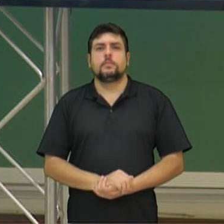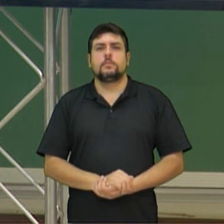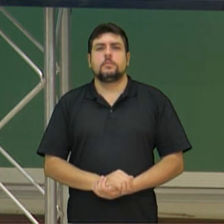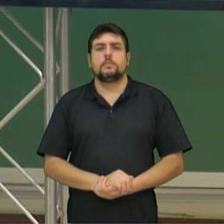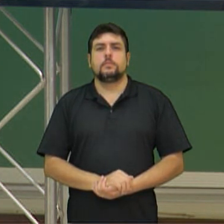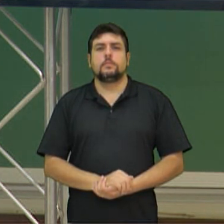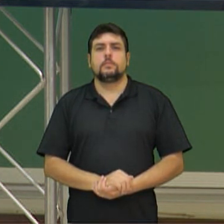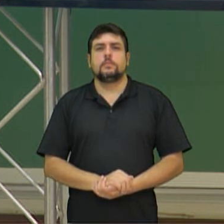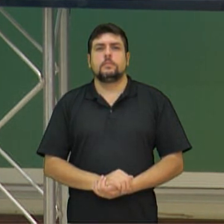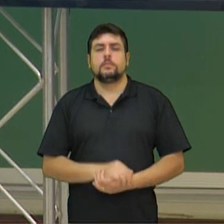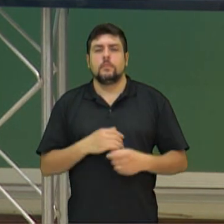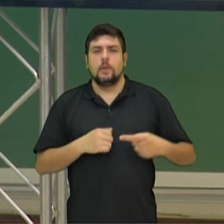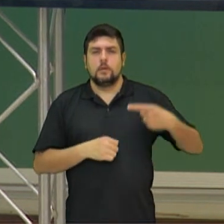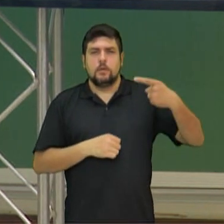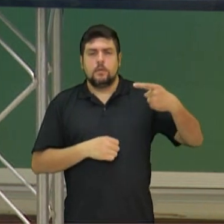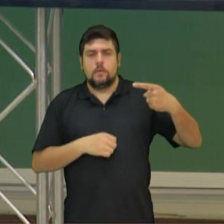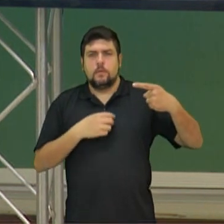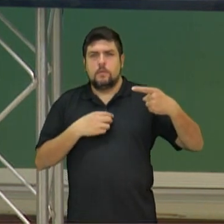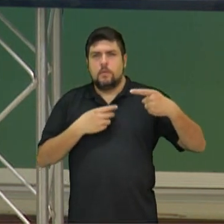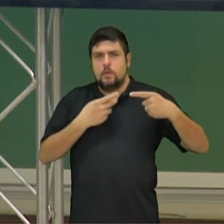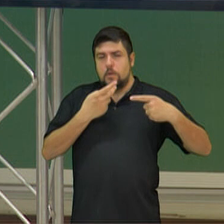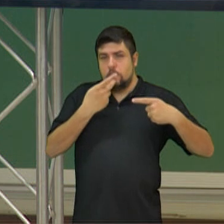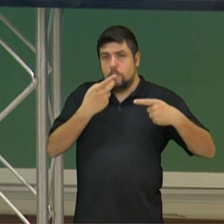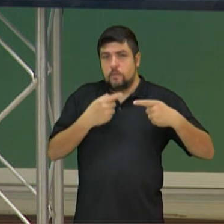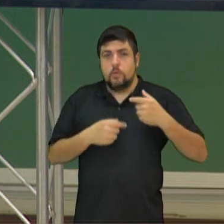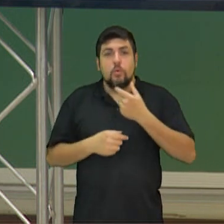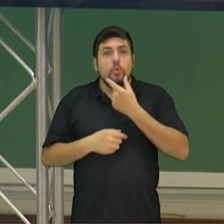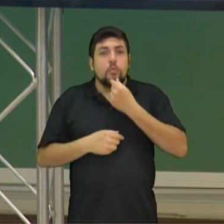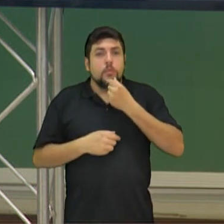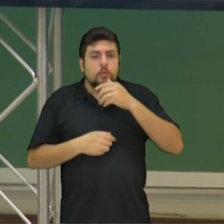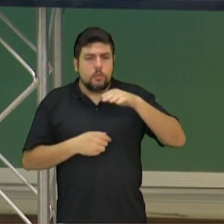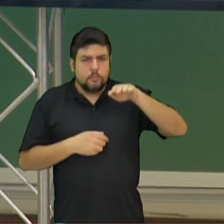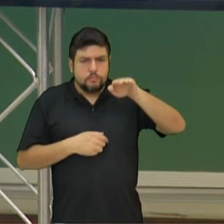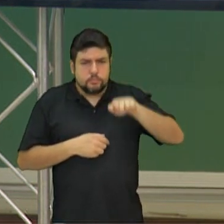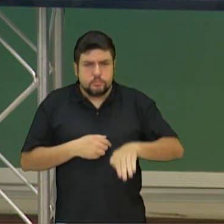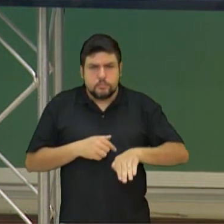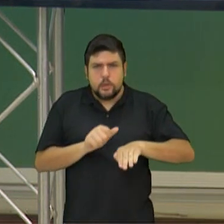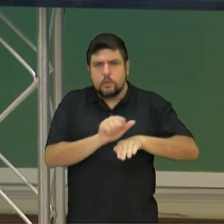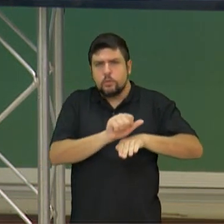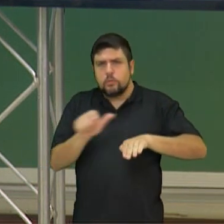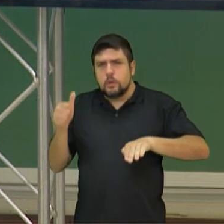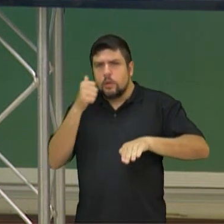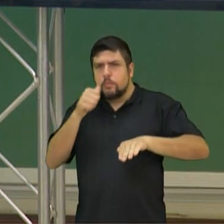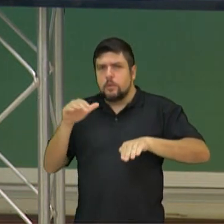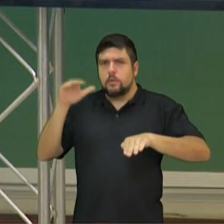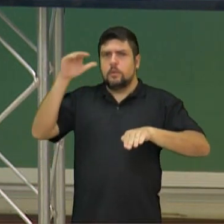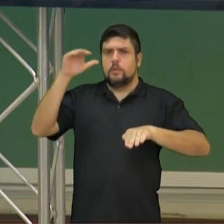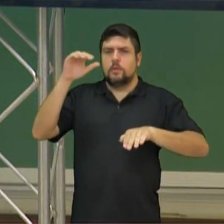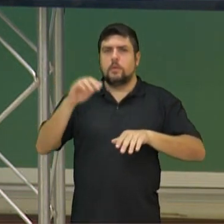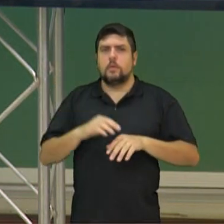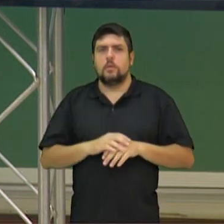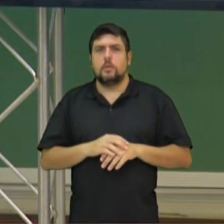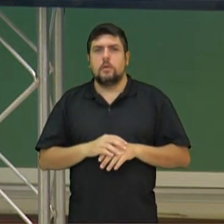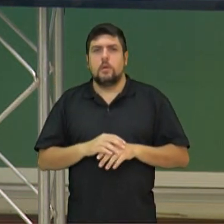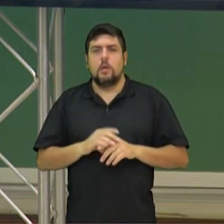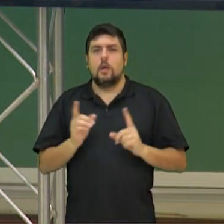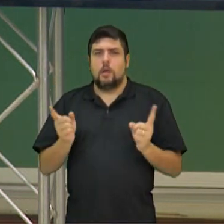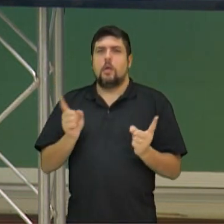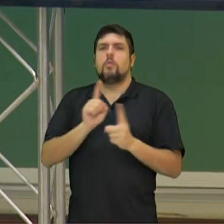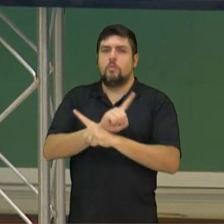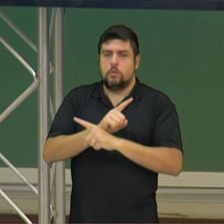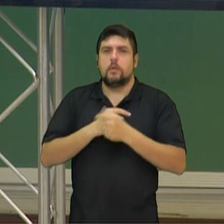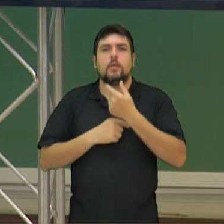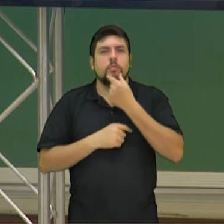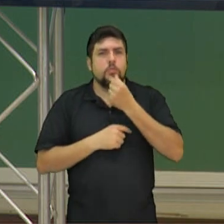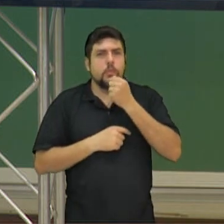aqui está falando que o garoto ele é mais baixo do que a menina. É o contrário. The boy is taller. É